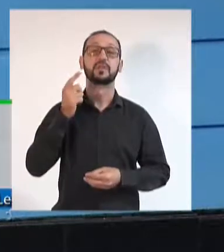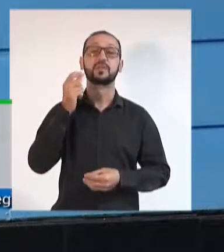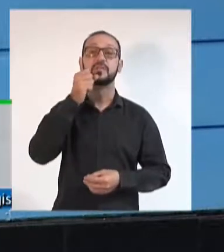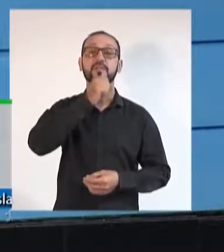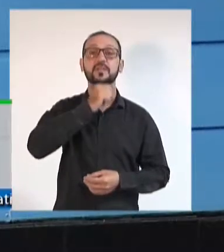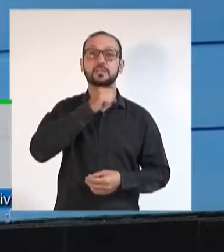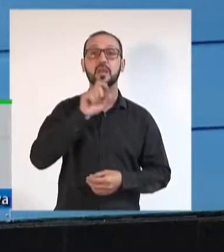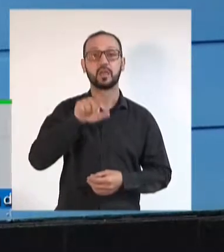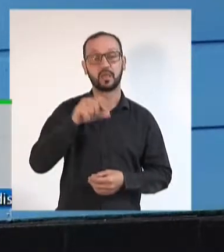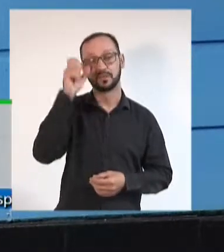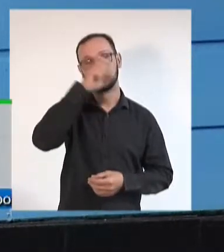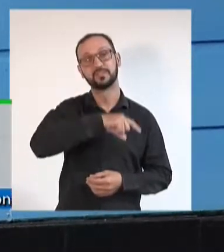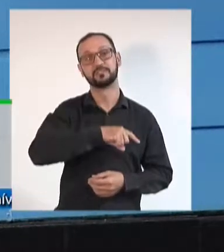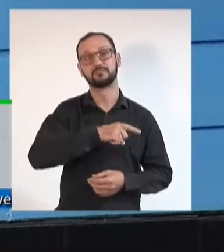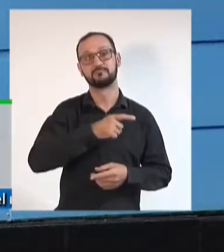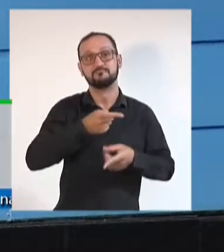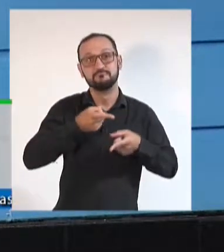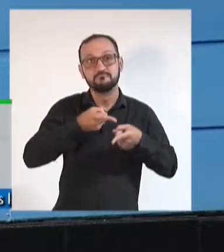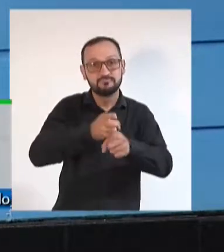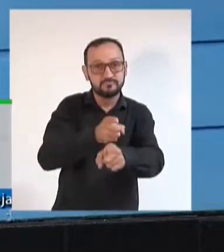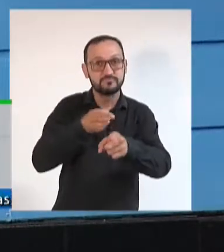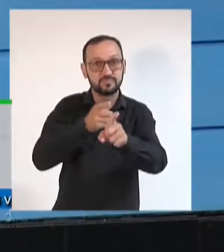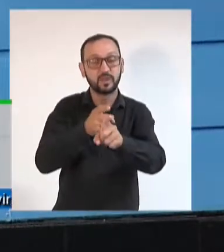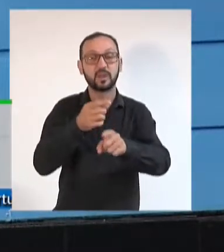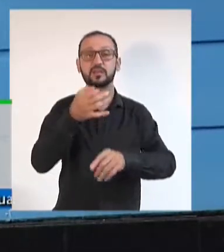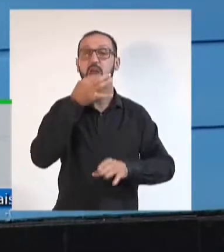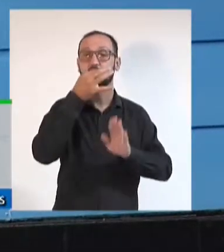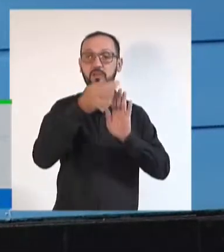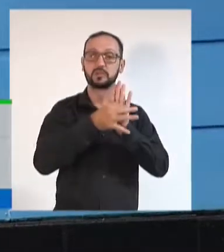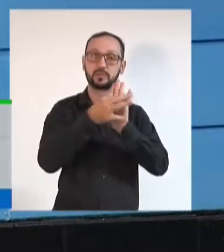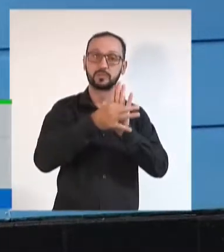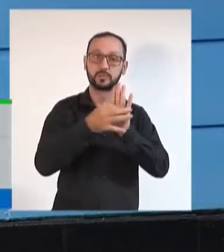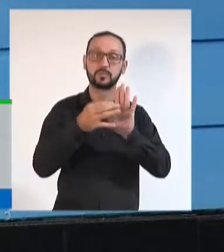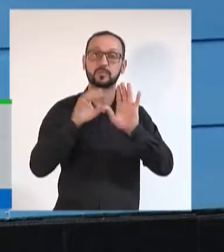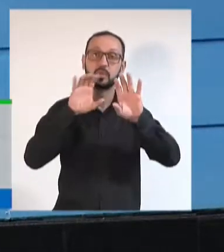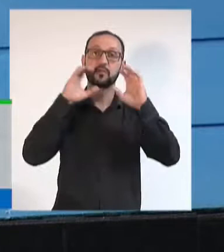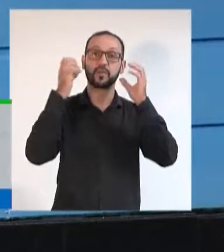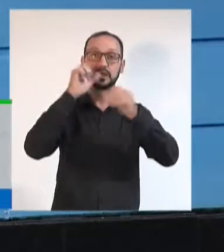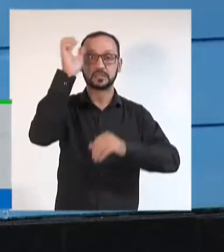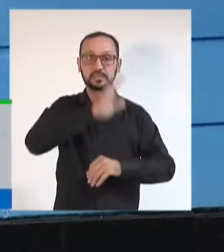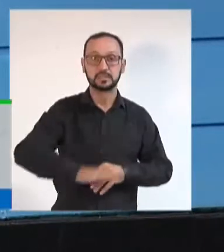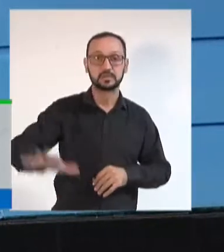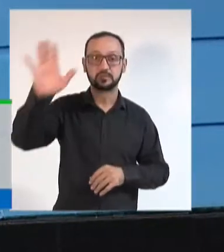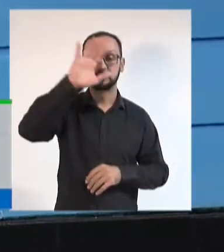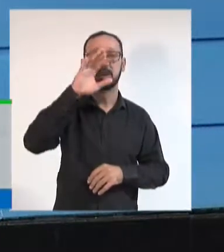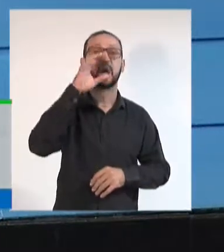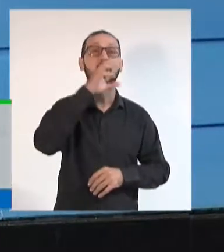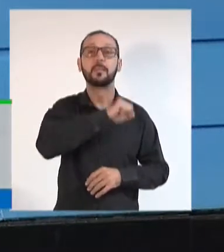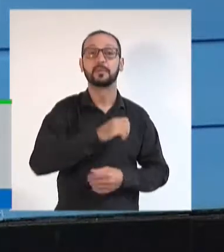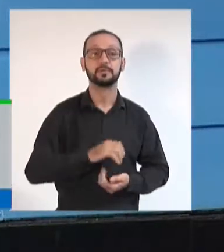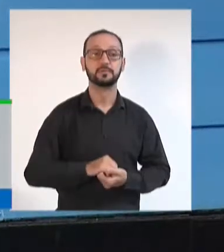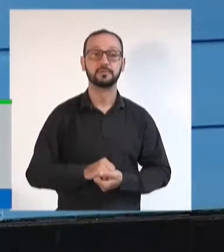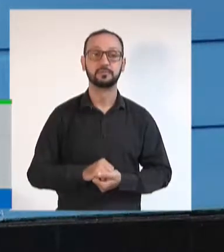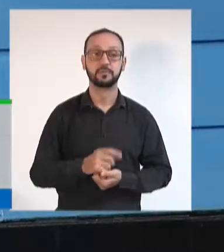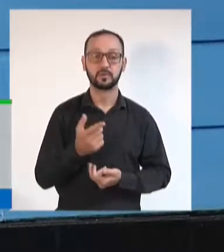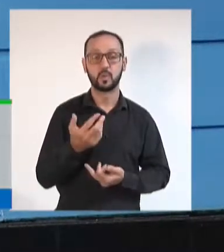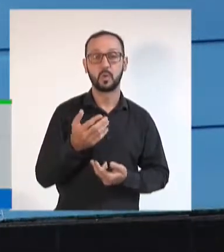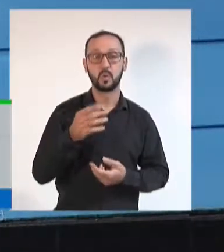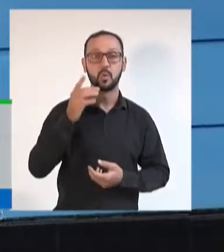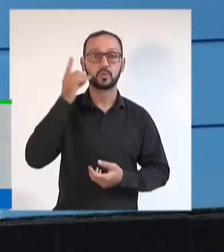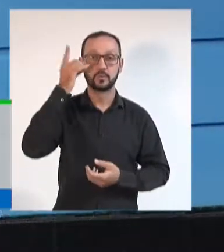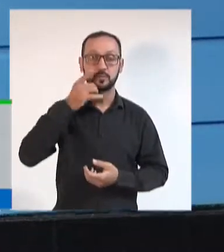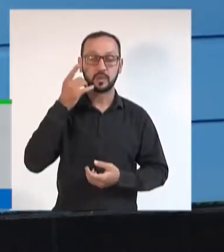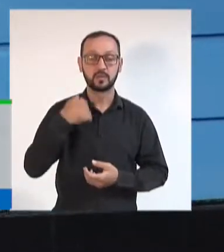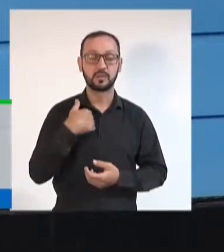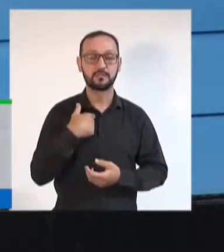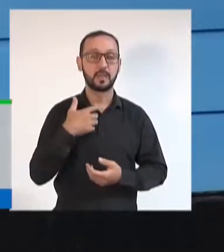desafio. É isso que a gente propôs como tema da Conferência Nacional. E, rapidamente, como o deputado falou,